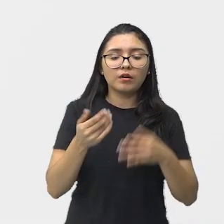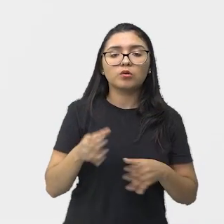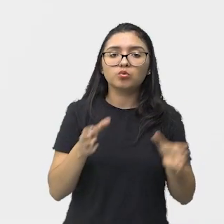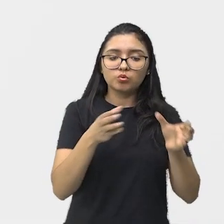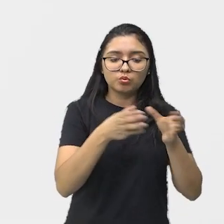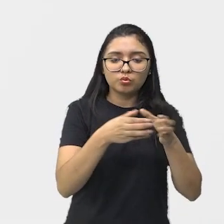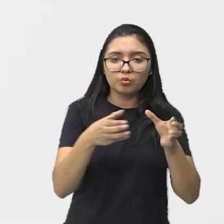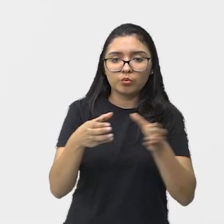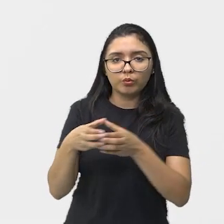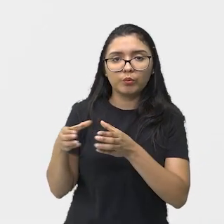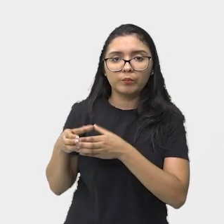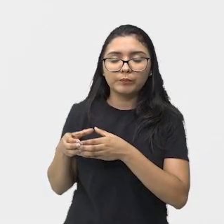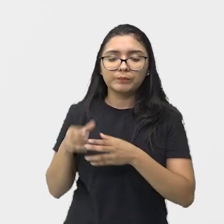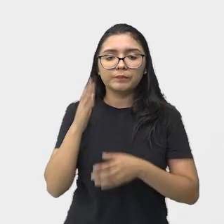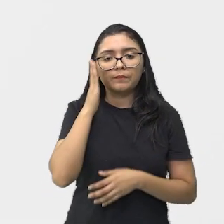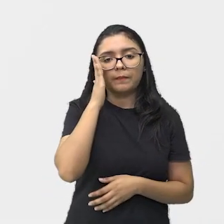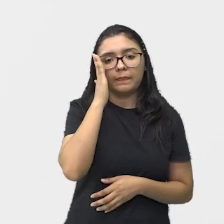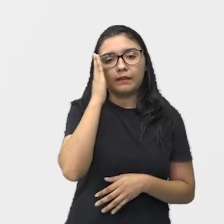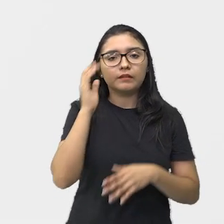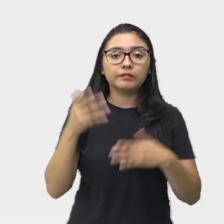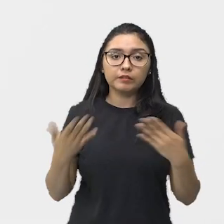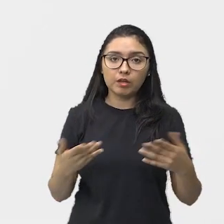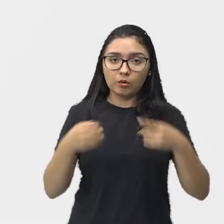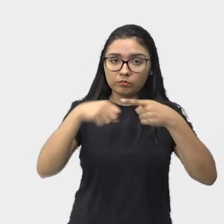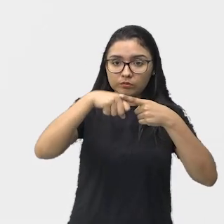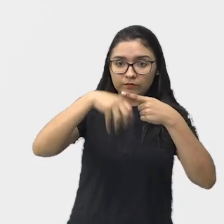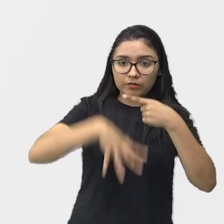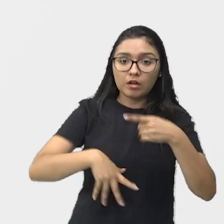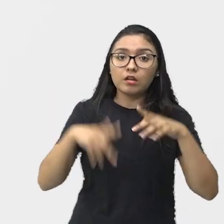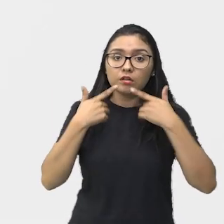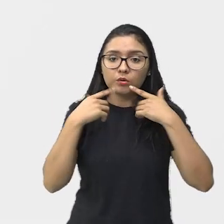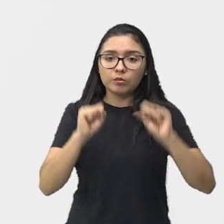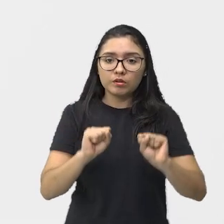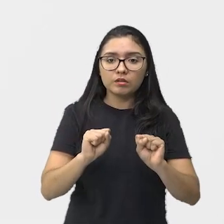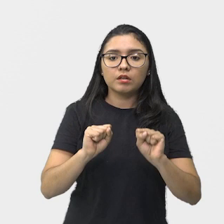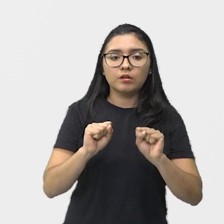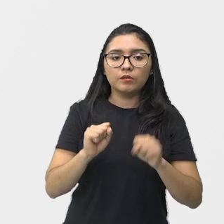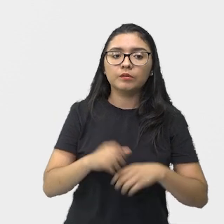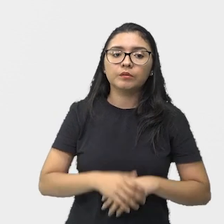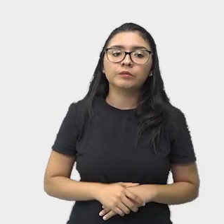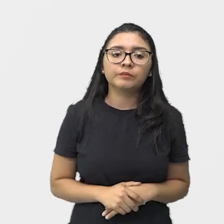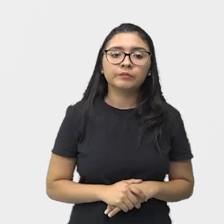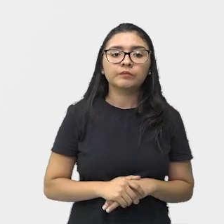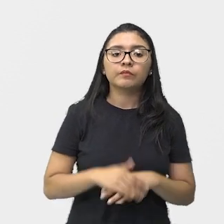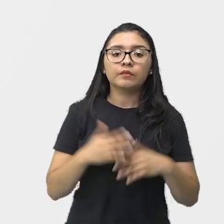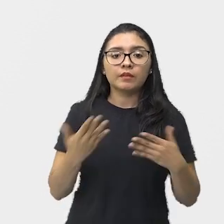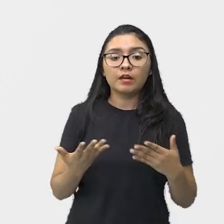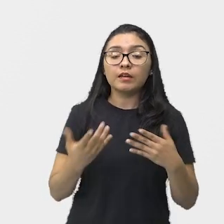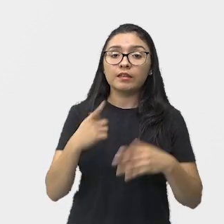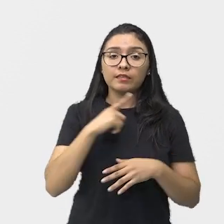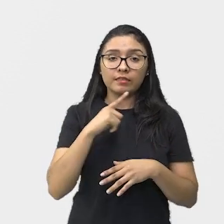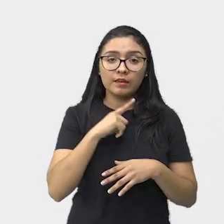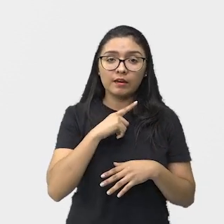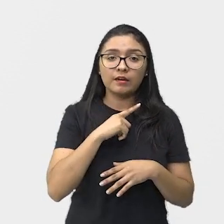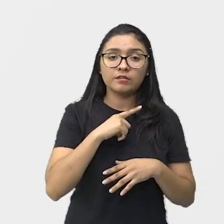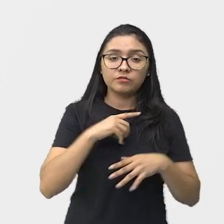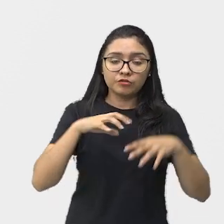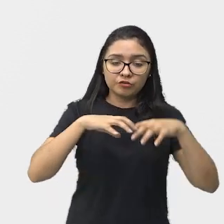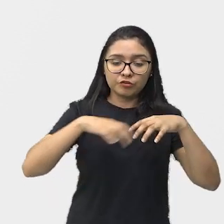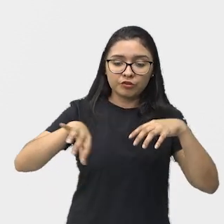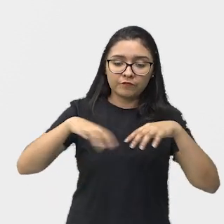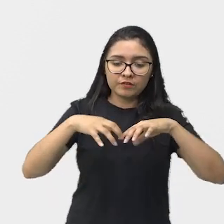lá? Então, a partir da classificação linguística tradicional, ele se divide em